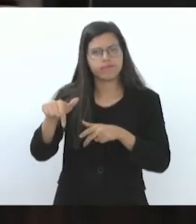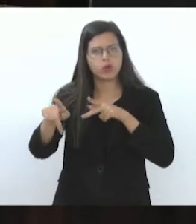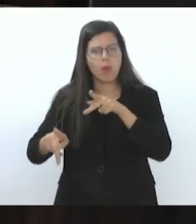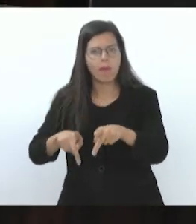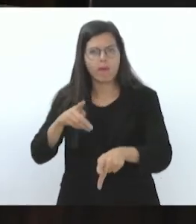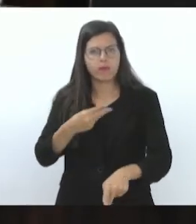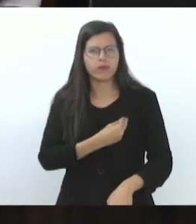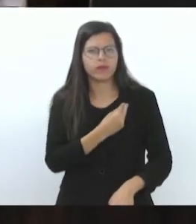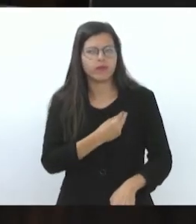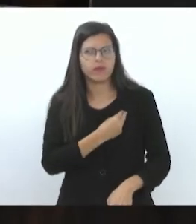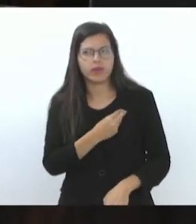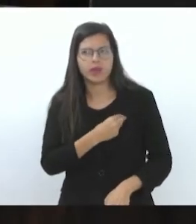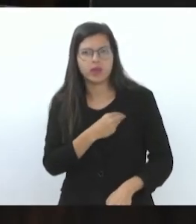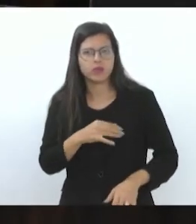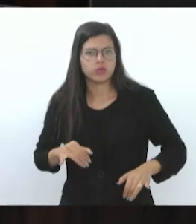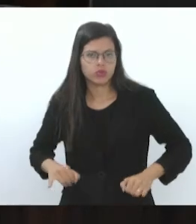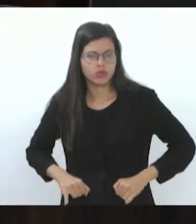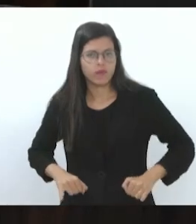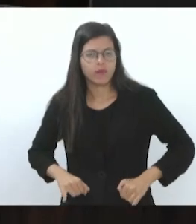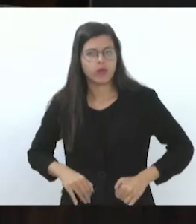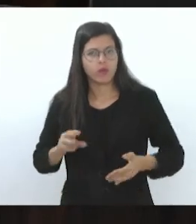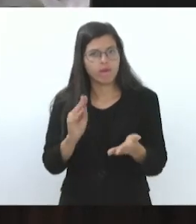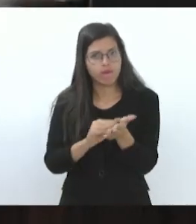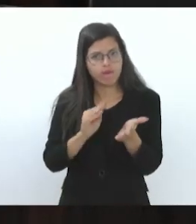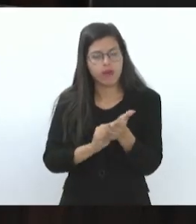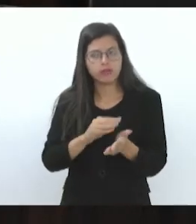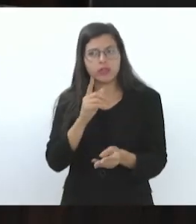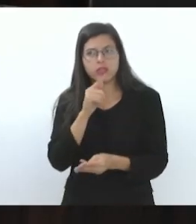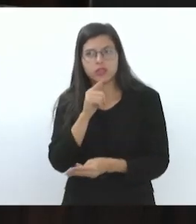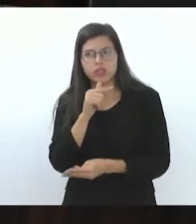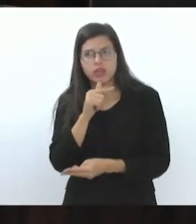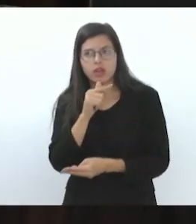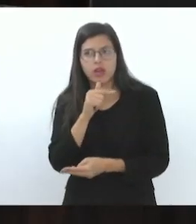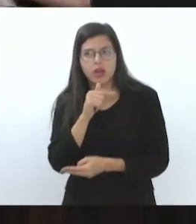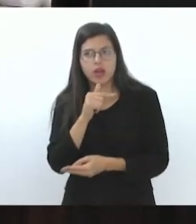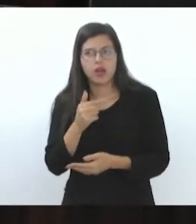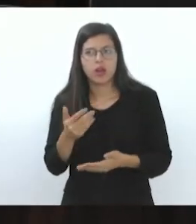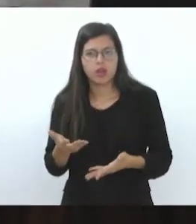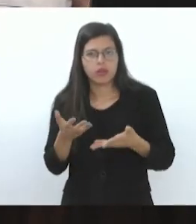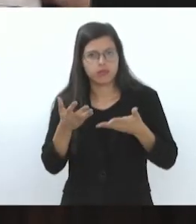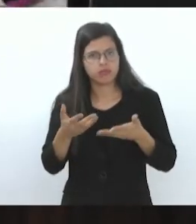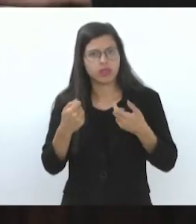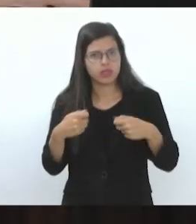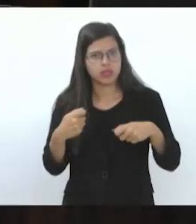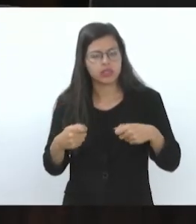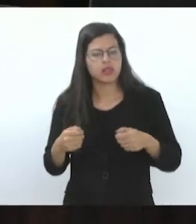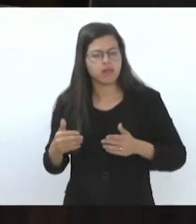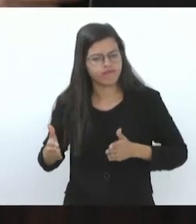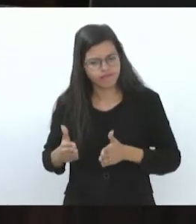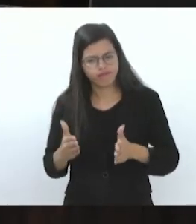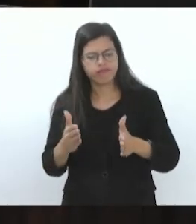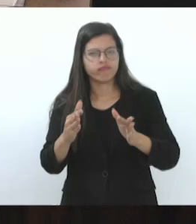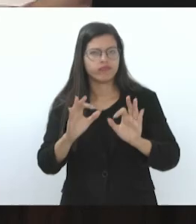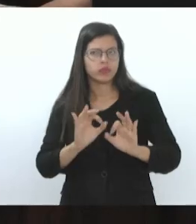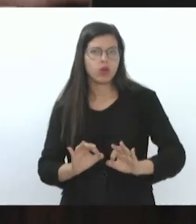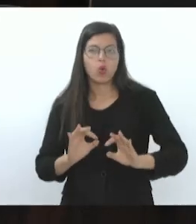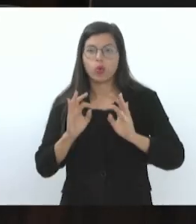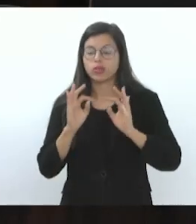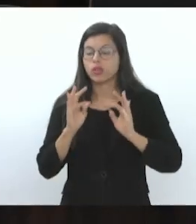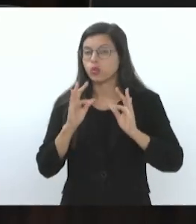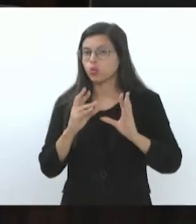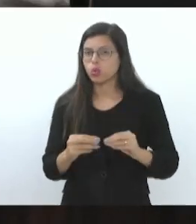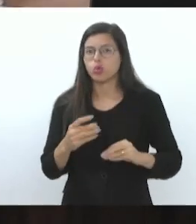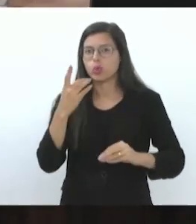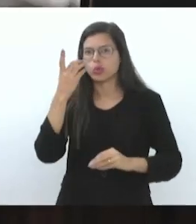do atendimento no abastecimento de água e esgoto. Então, estou devolvendo a fala para Vossa Excelência, que é nesse caminho que tem que ser mesmo. O certo seria todos os parlamentares